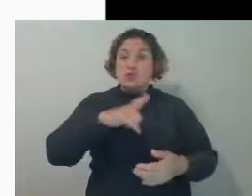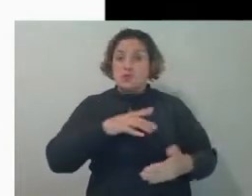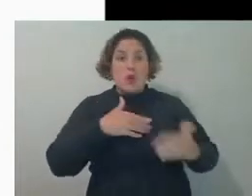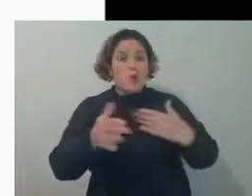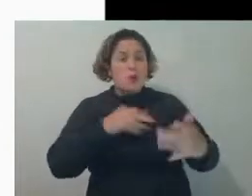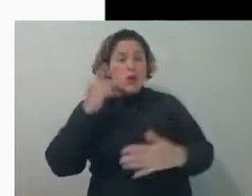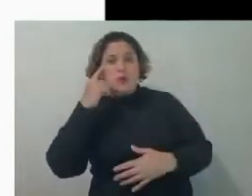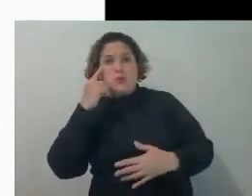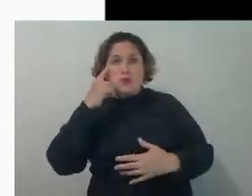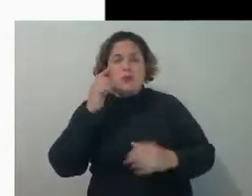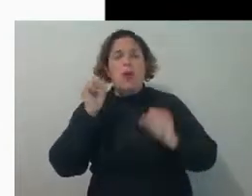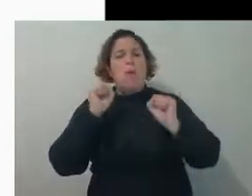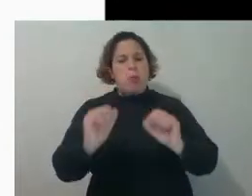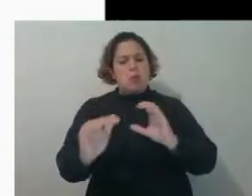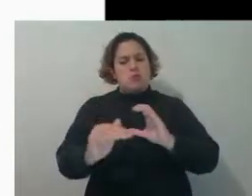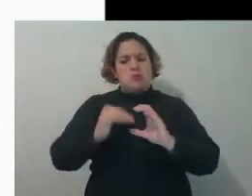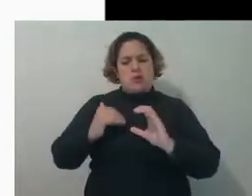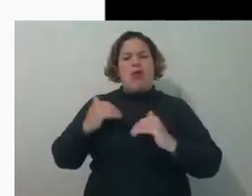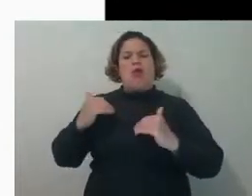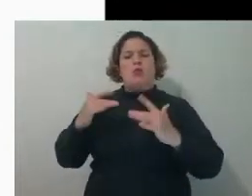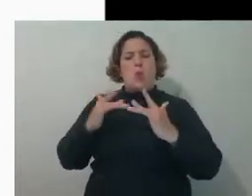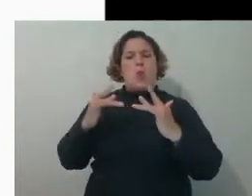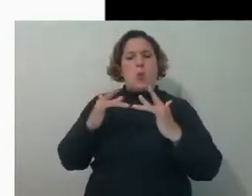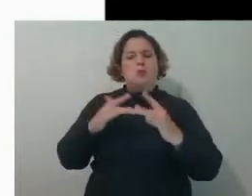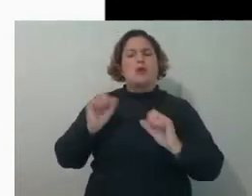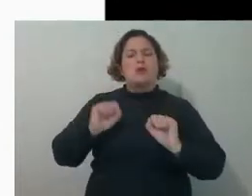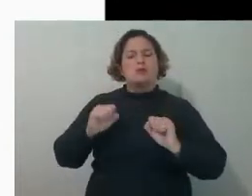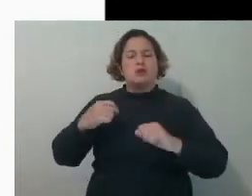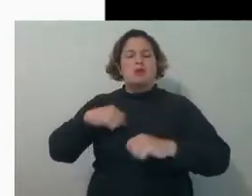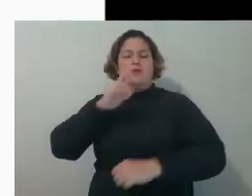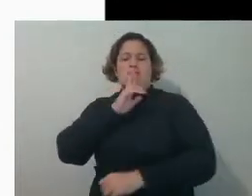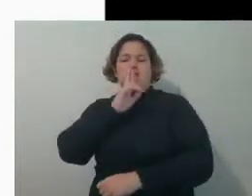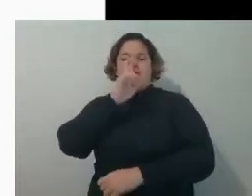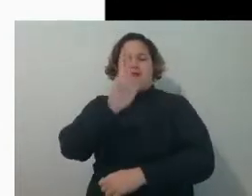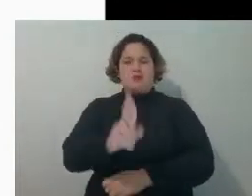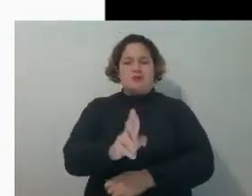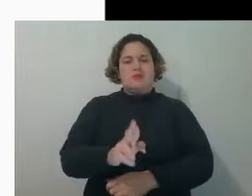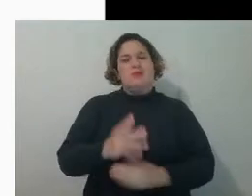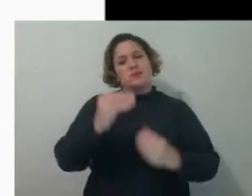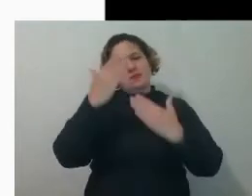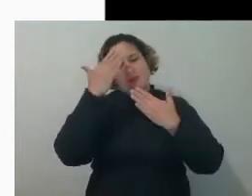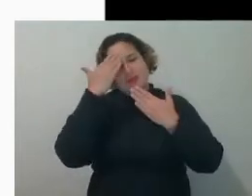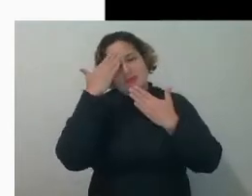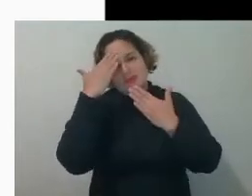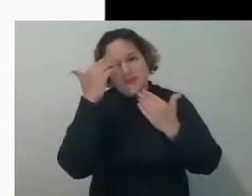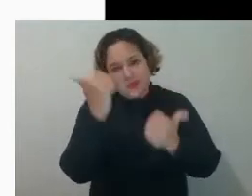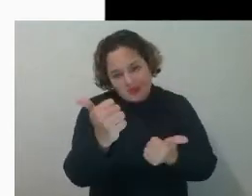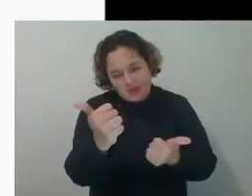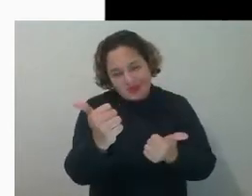tenham alguma dúvida, podem estar me mandando e-mail que eu respondo, tá bom? Muito obrigada.